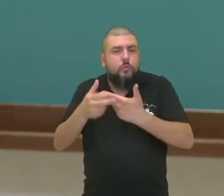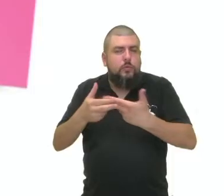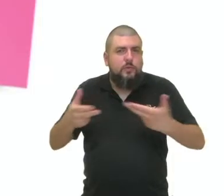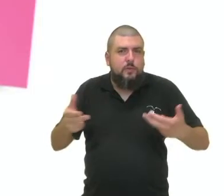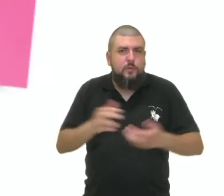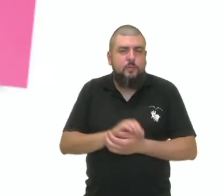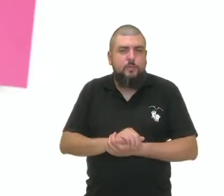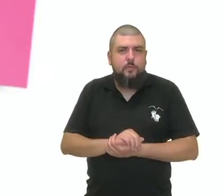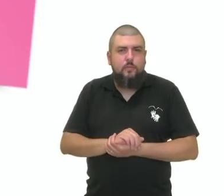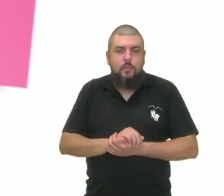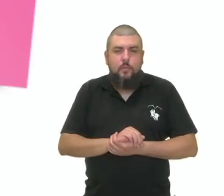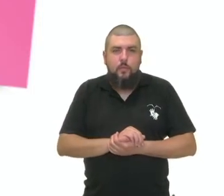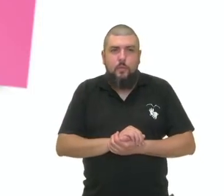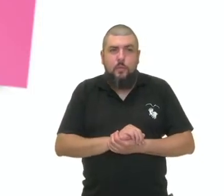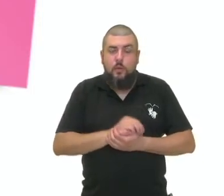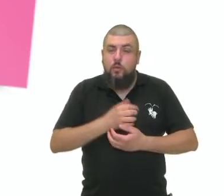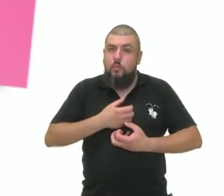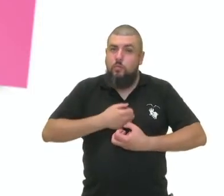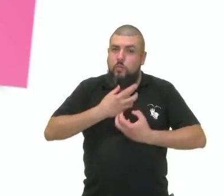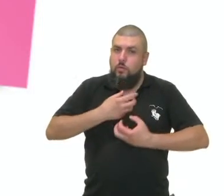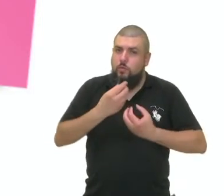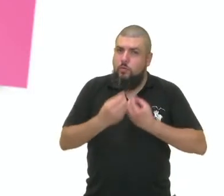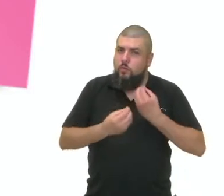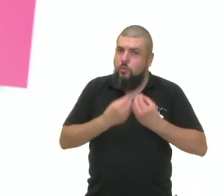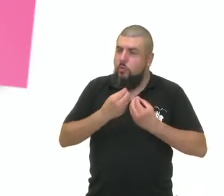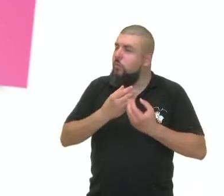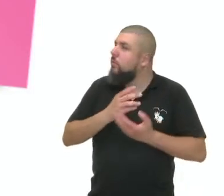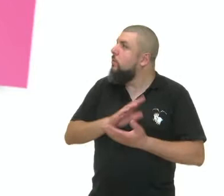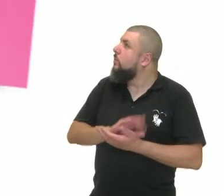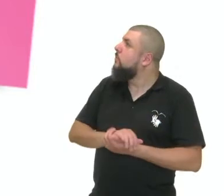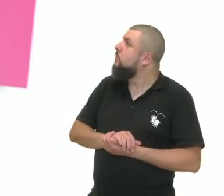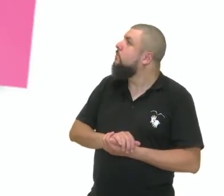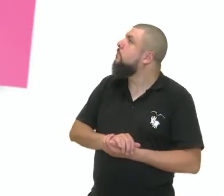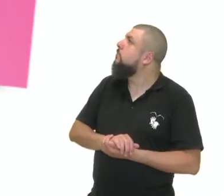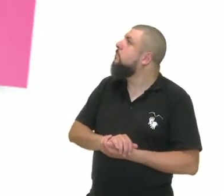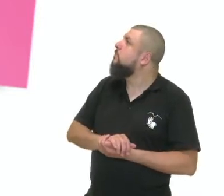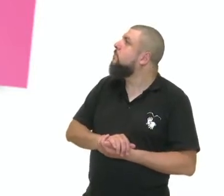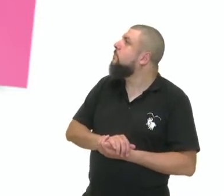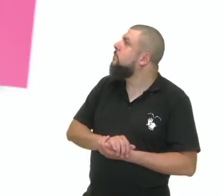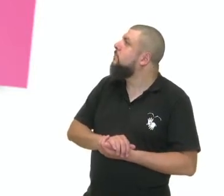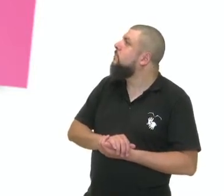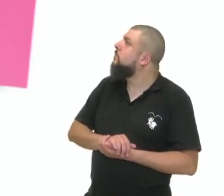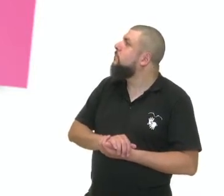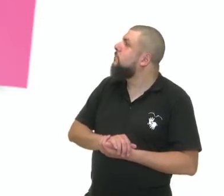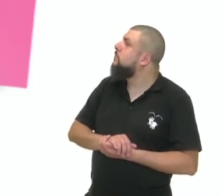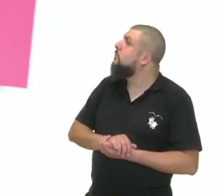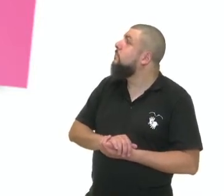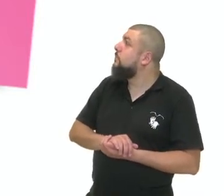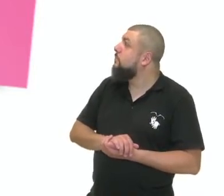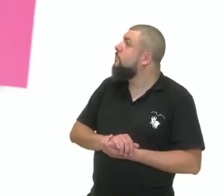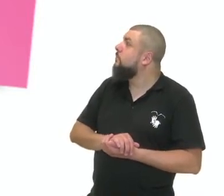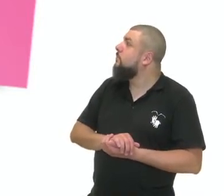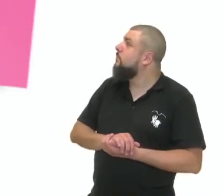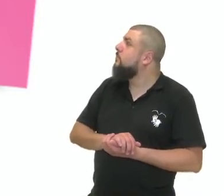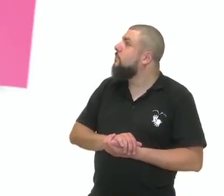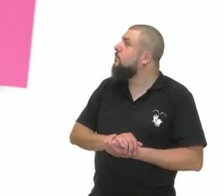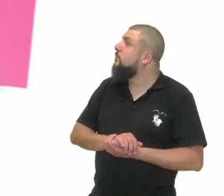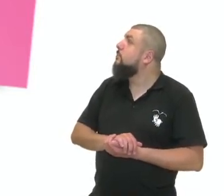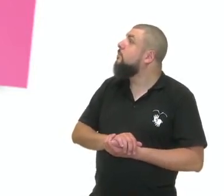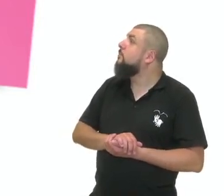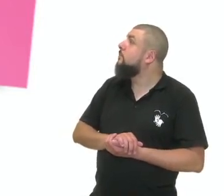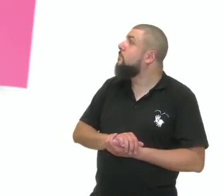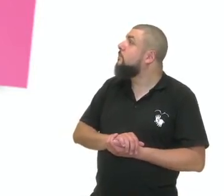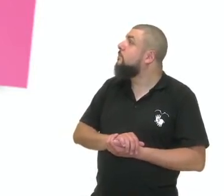de Alberto Caeiro também é possível identificar a importância dos sentidos para o conhecimento. Aí um trechinho: penso com